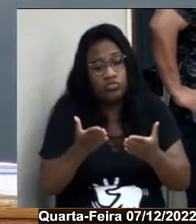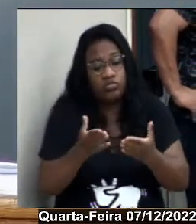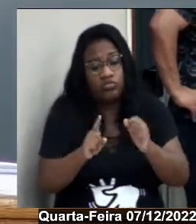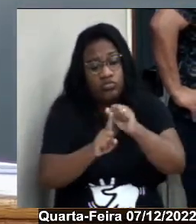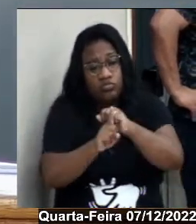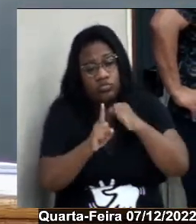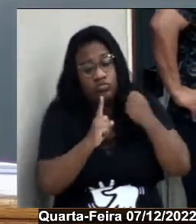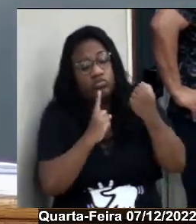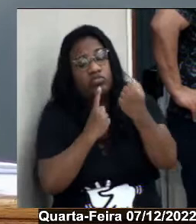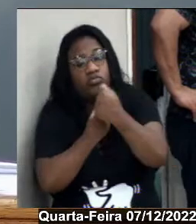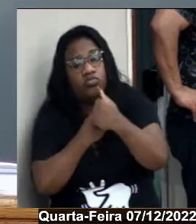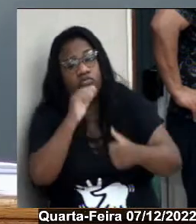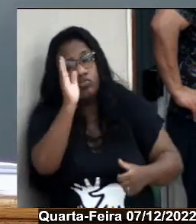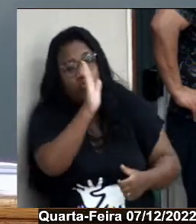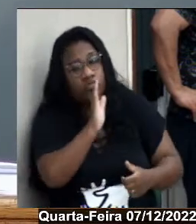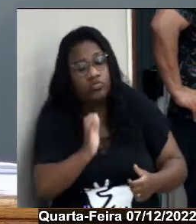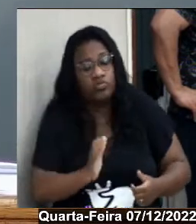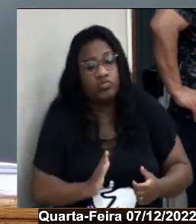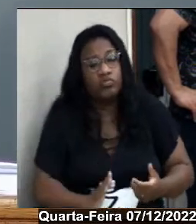sociedade brasileira.